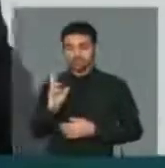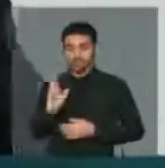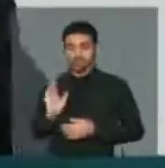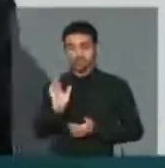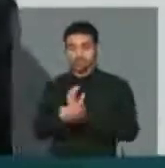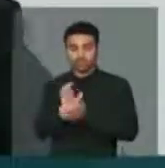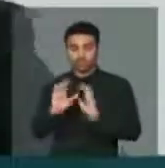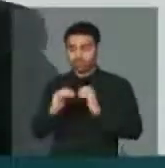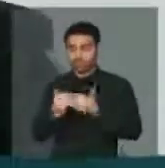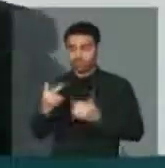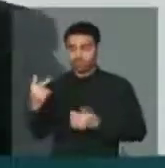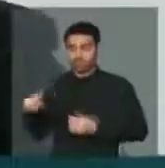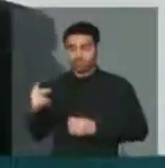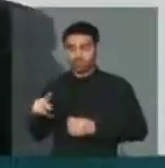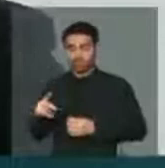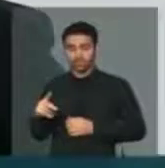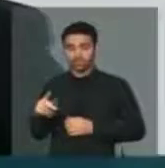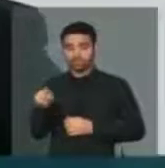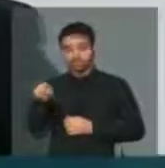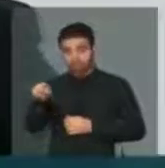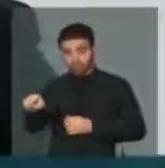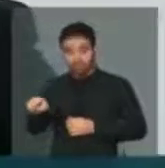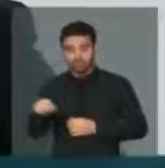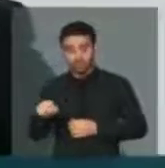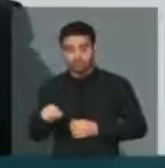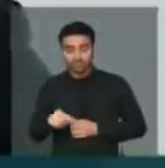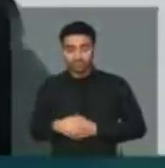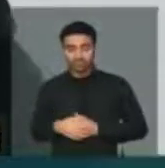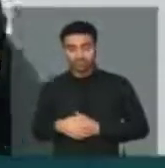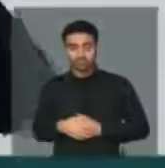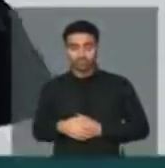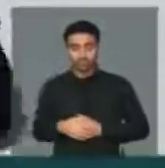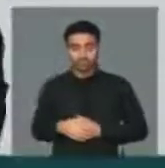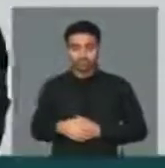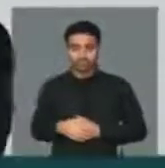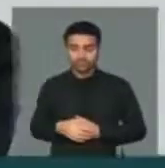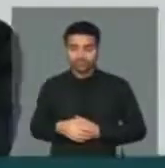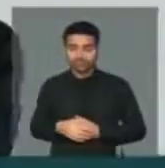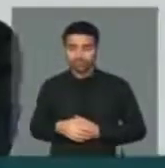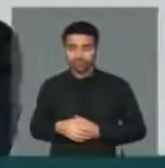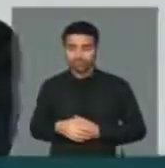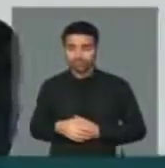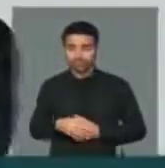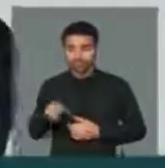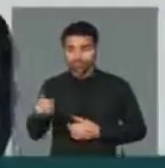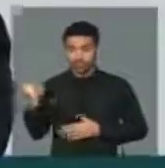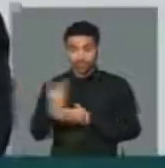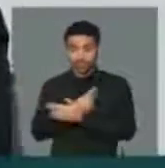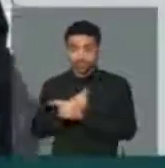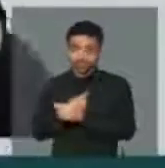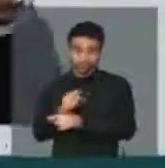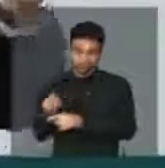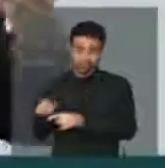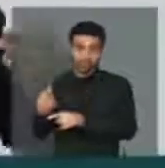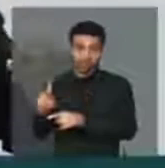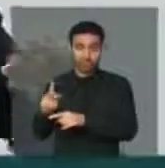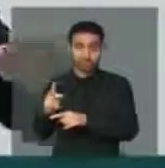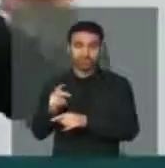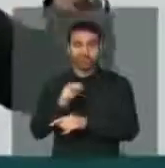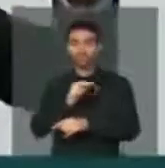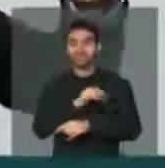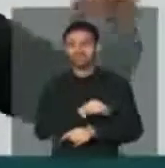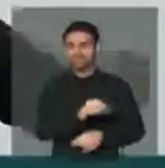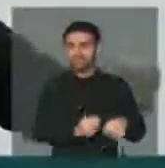dele. Situações assim se tornam impossíveis se a